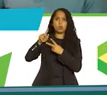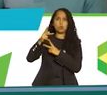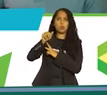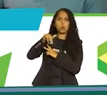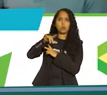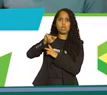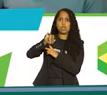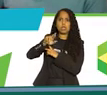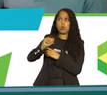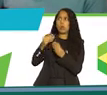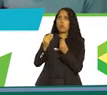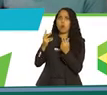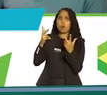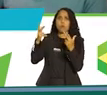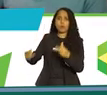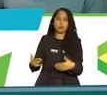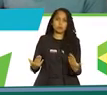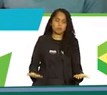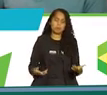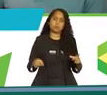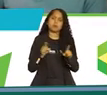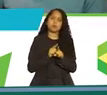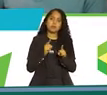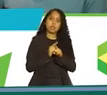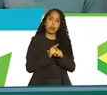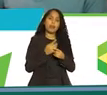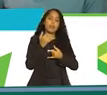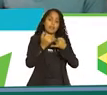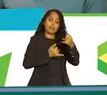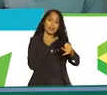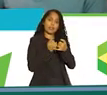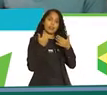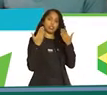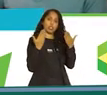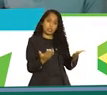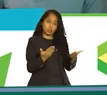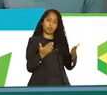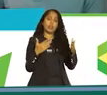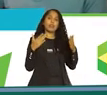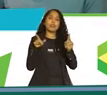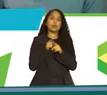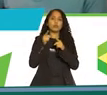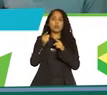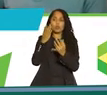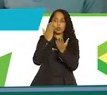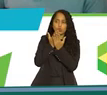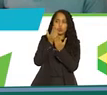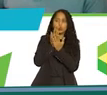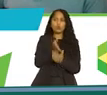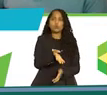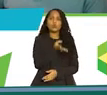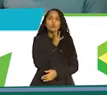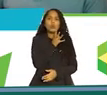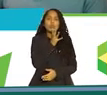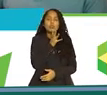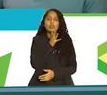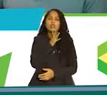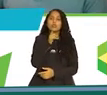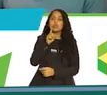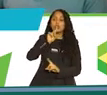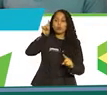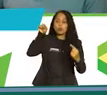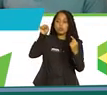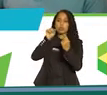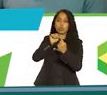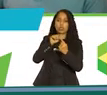nisso? Então, eu gostaria que você, Luciano, como conhece, estuda, que você falasse sobre a questão